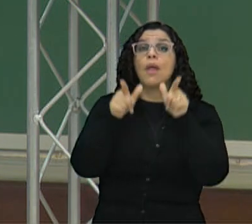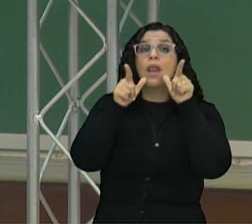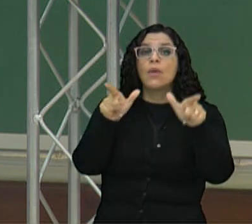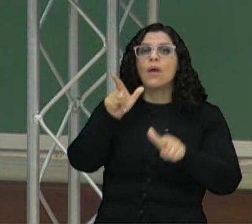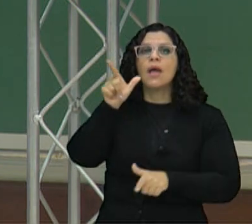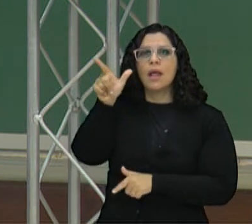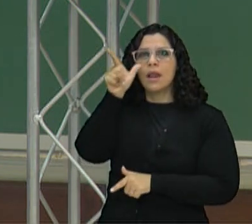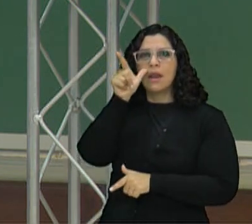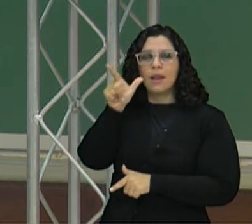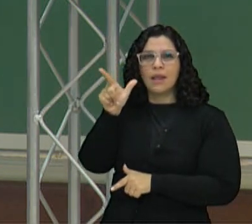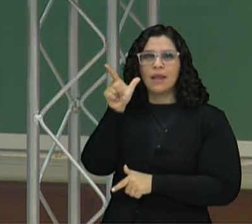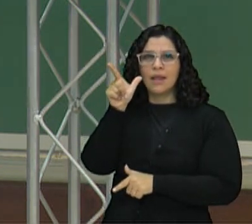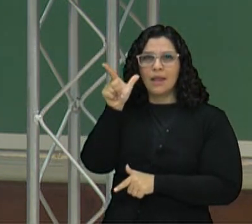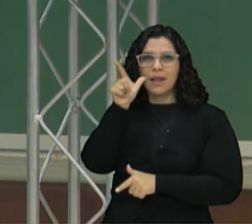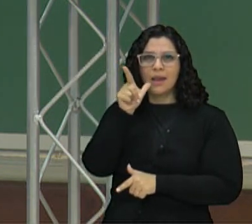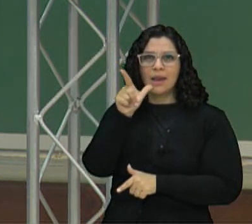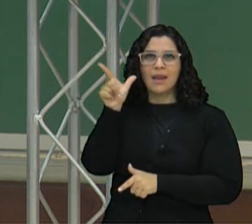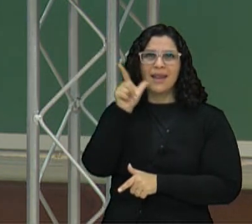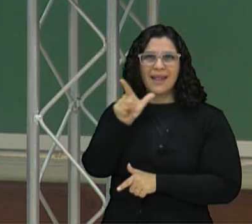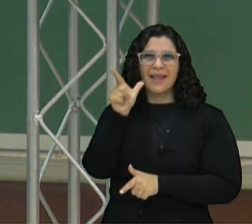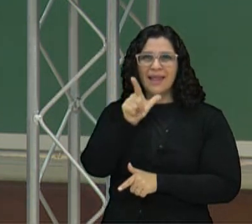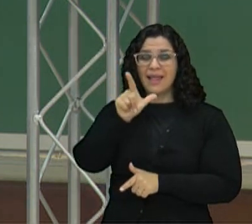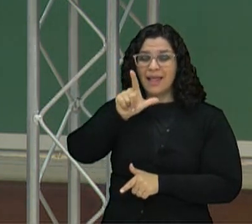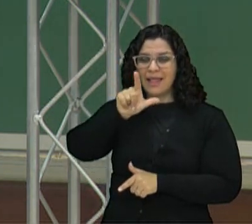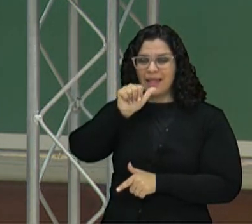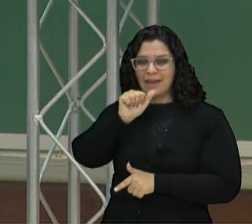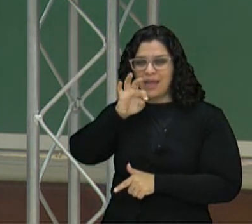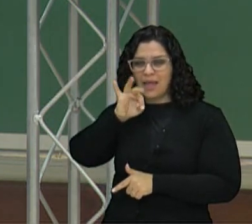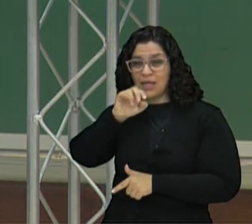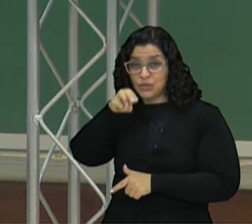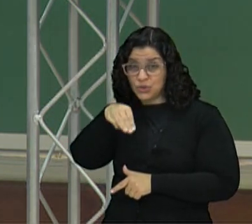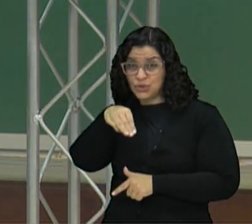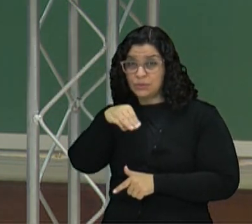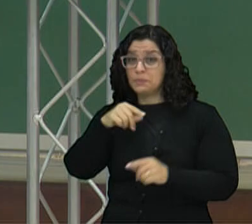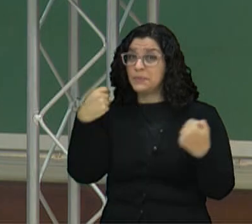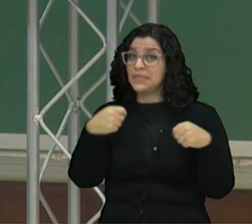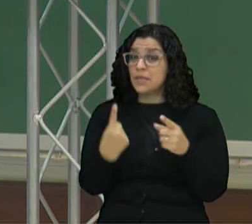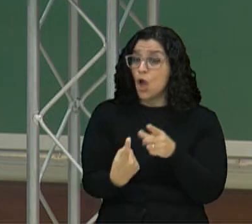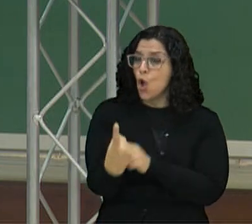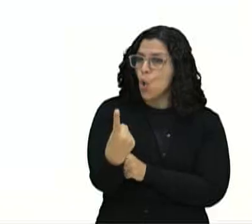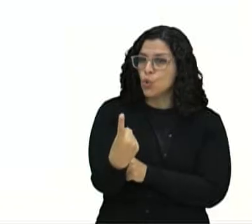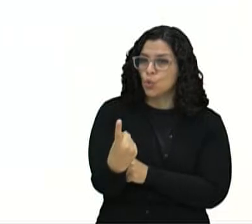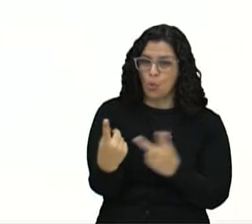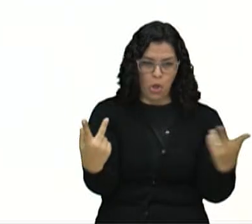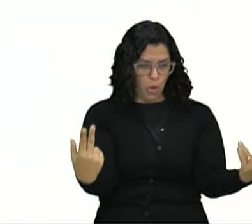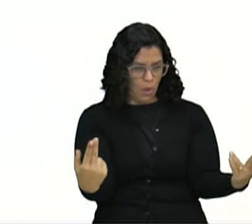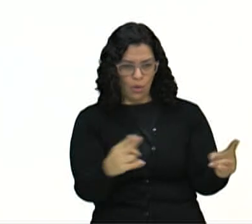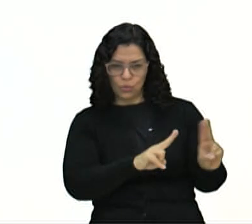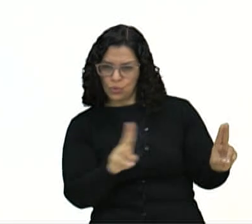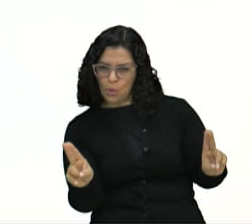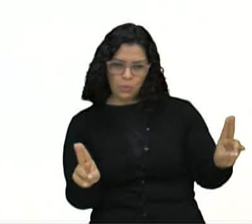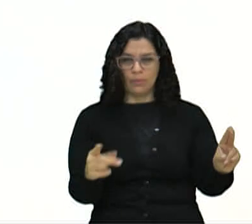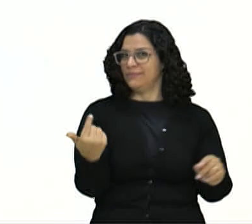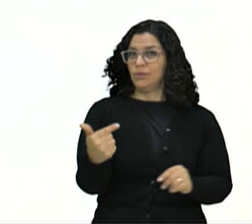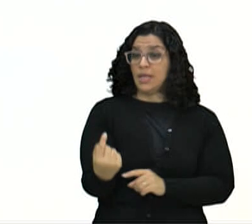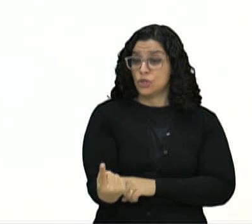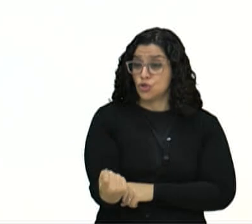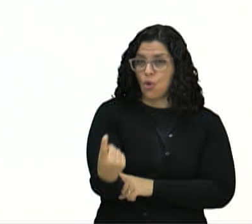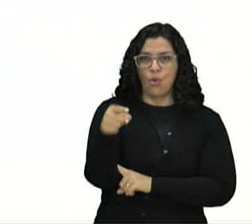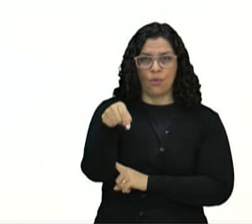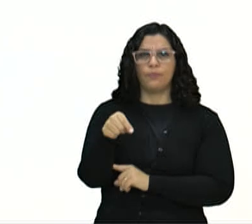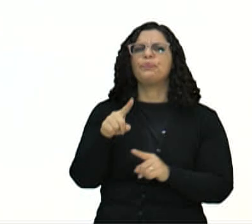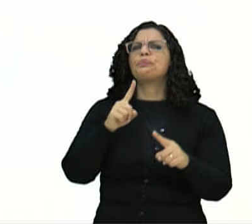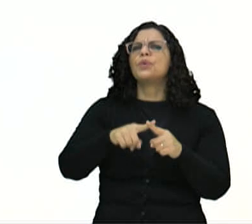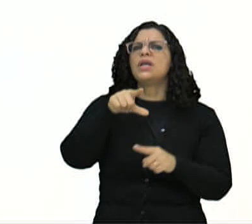e deve ser único. Nem duas espécies não podem ter o mesmo nome. Por que foi escolhido o